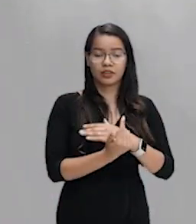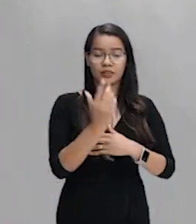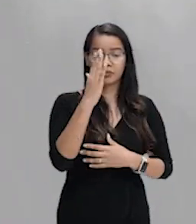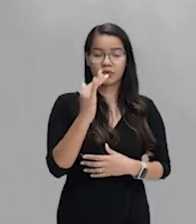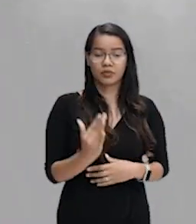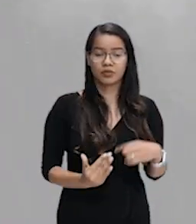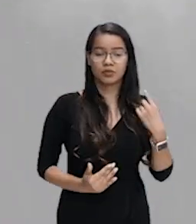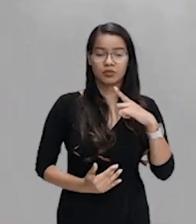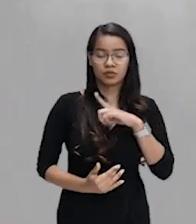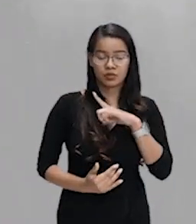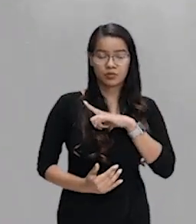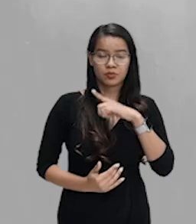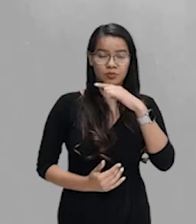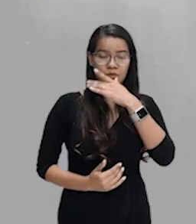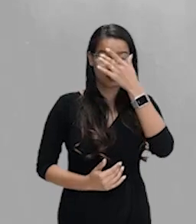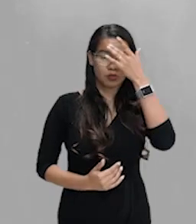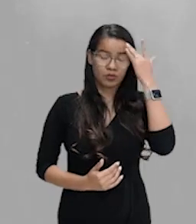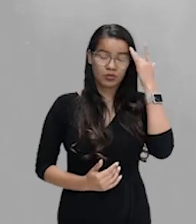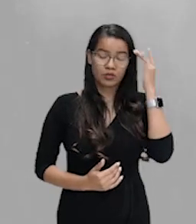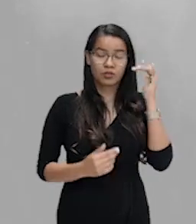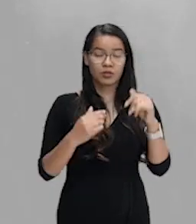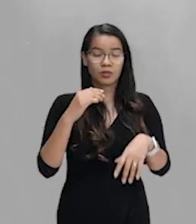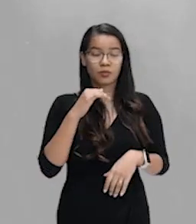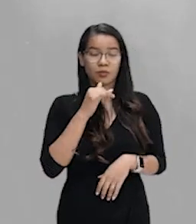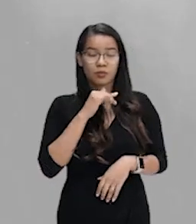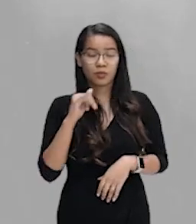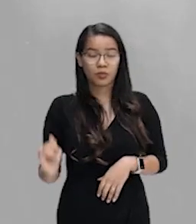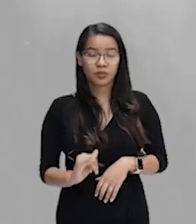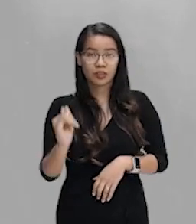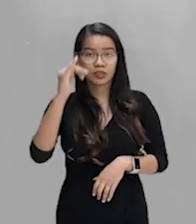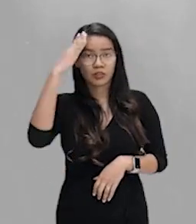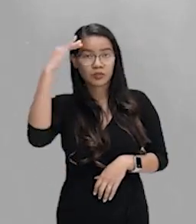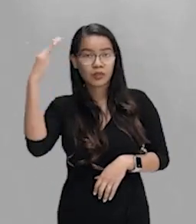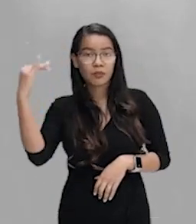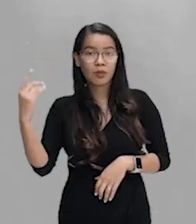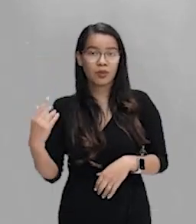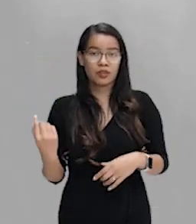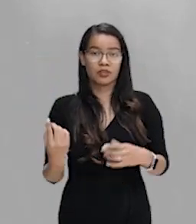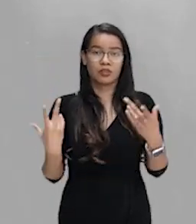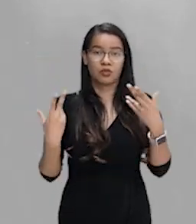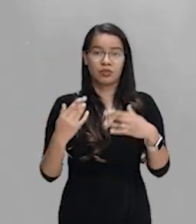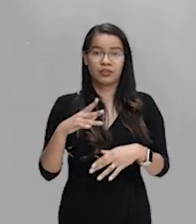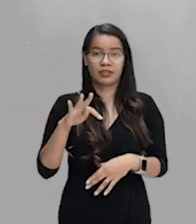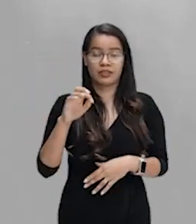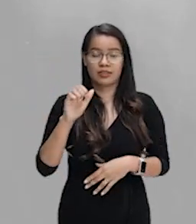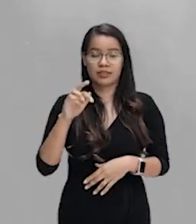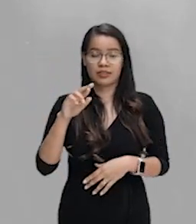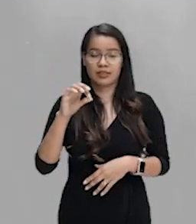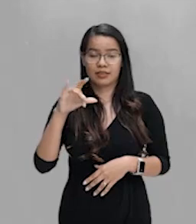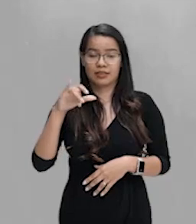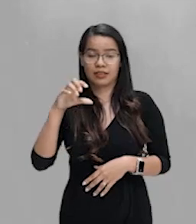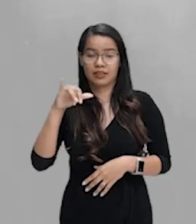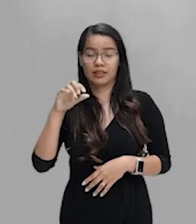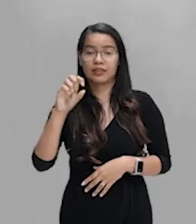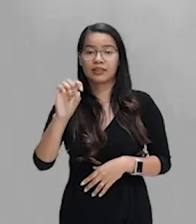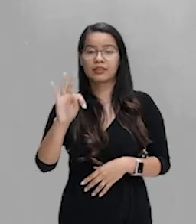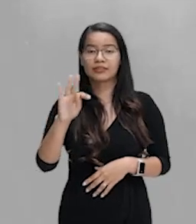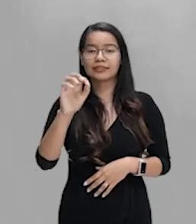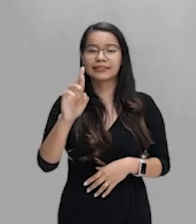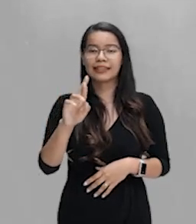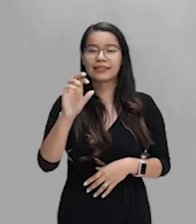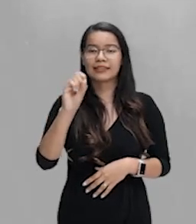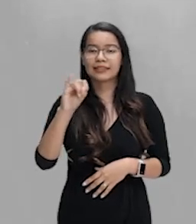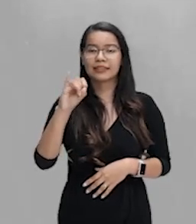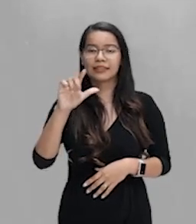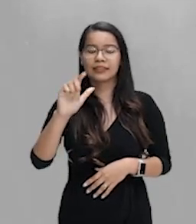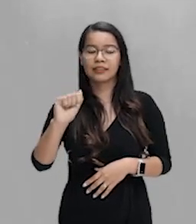entre elas a figura bem conhecida de Tarsila do Amaral, que é importante para a Semana de Arte Moderna, que a gente vai falar com calma. A